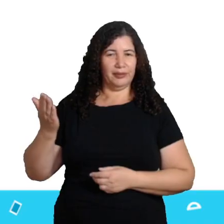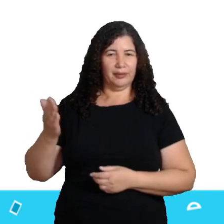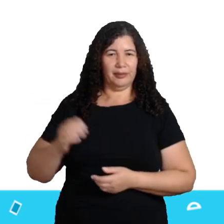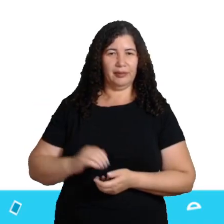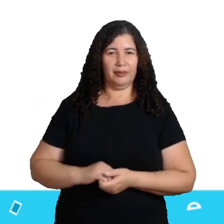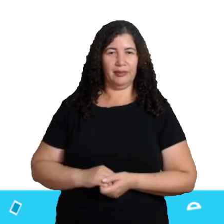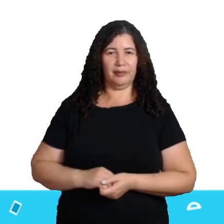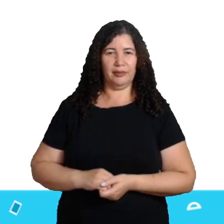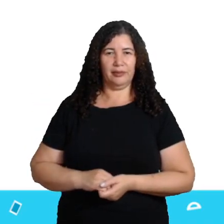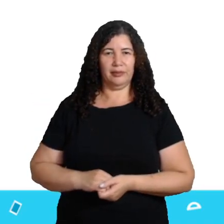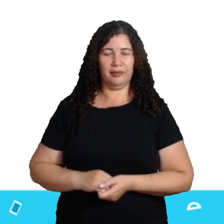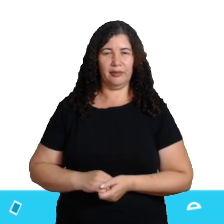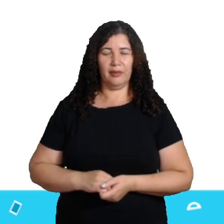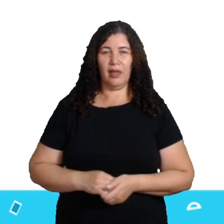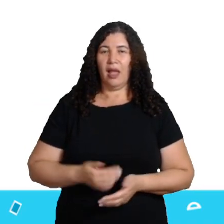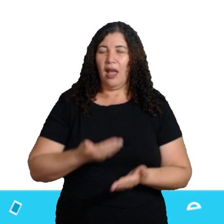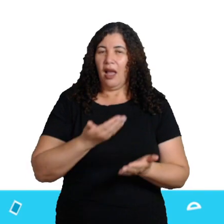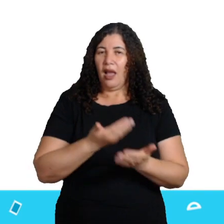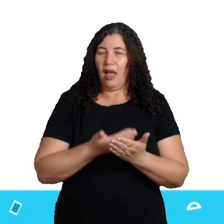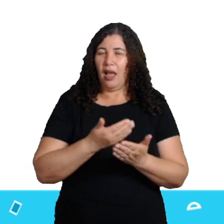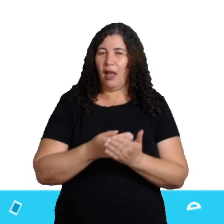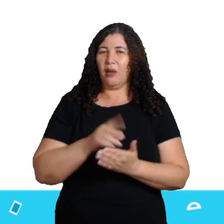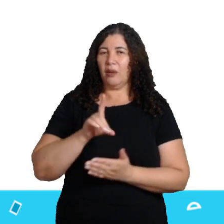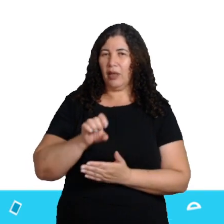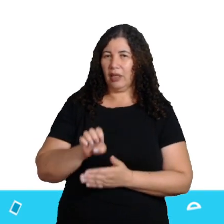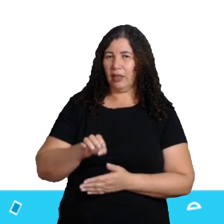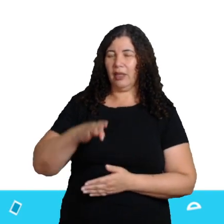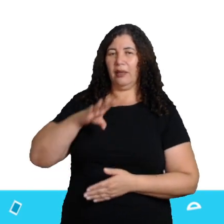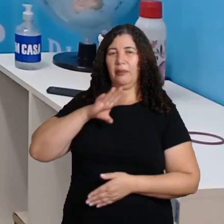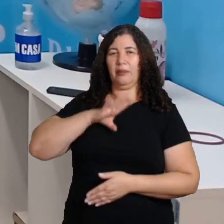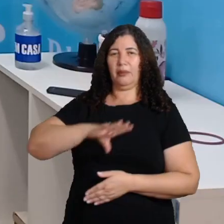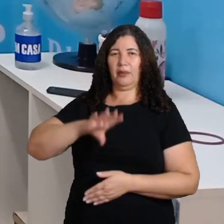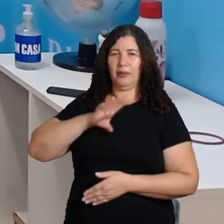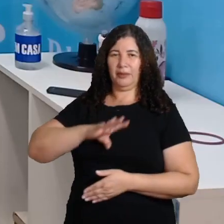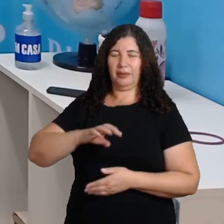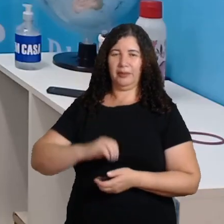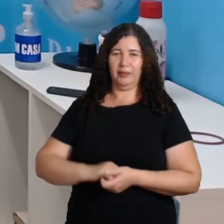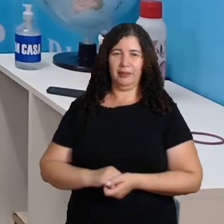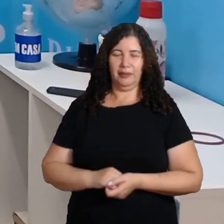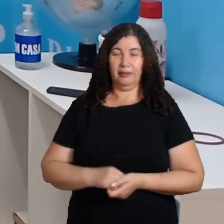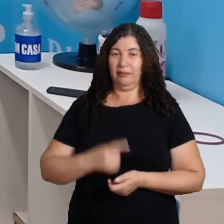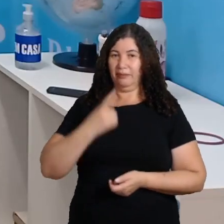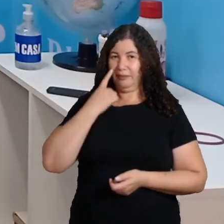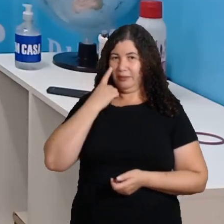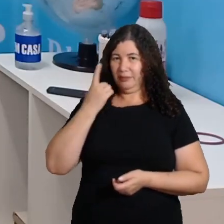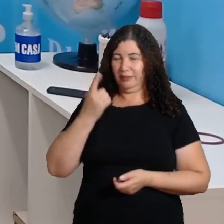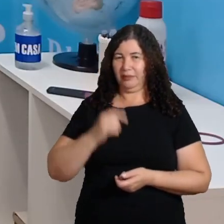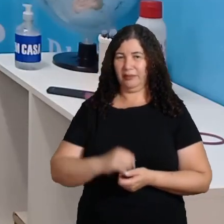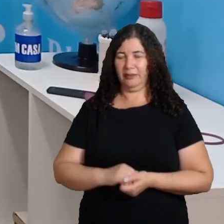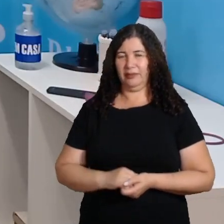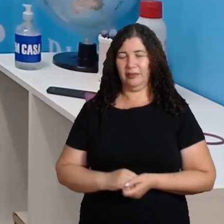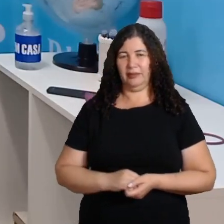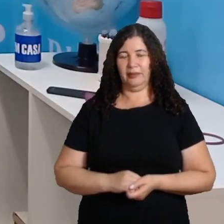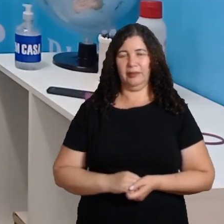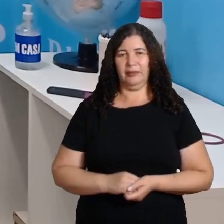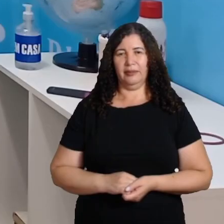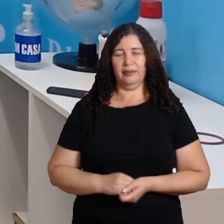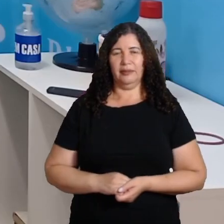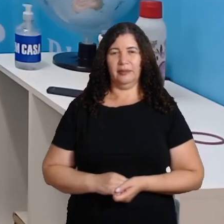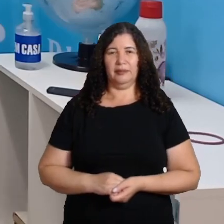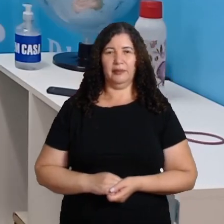sugestivo. É Aula de Português. Venham aqui me acompanhar junto com o